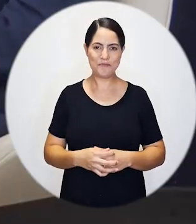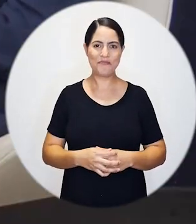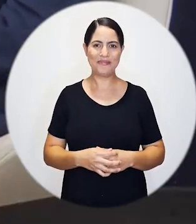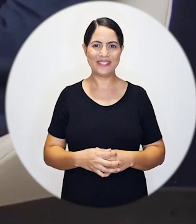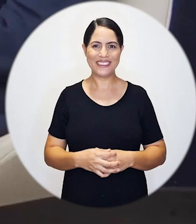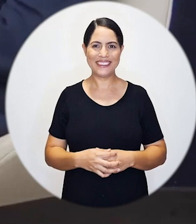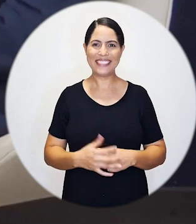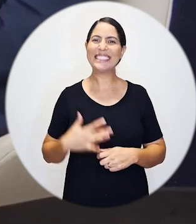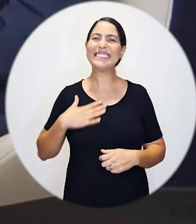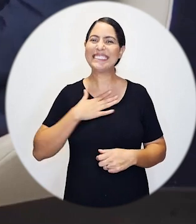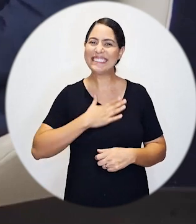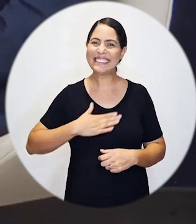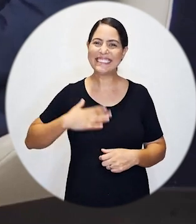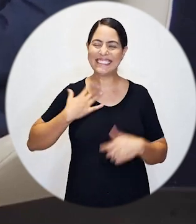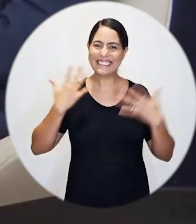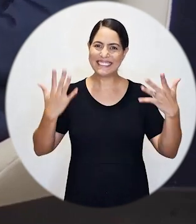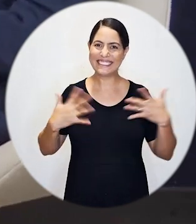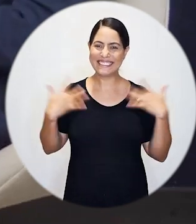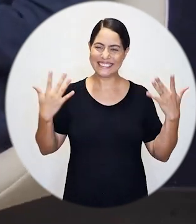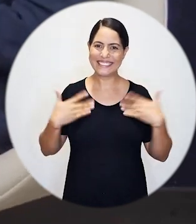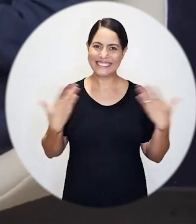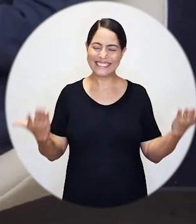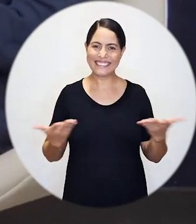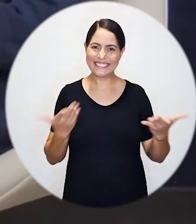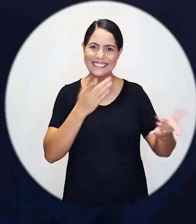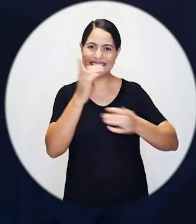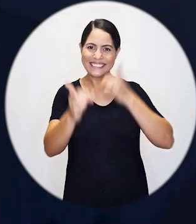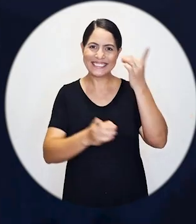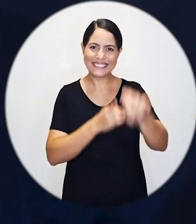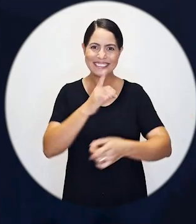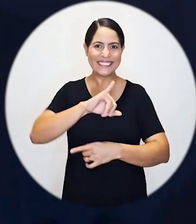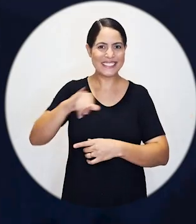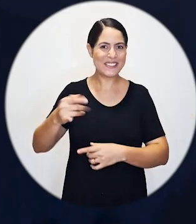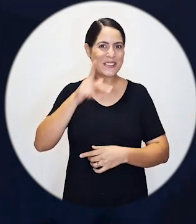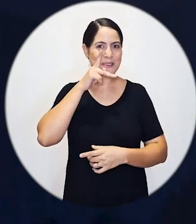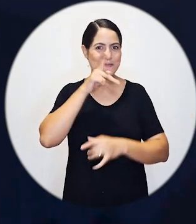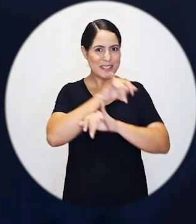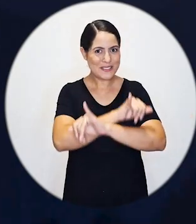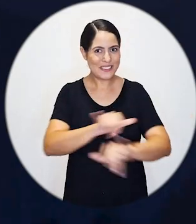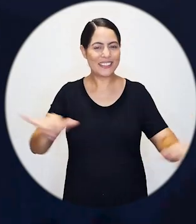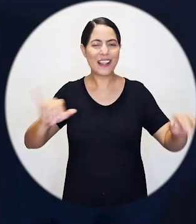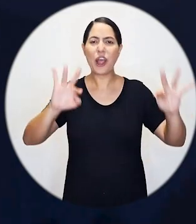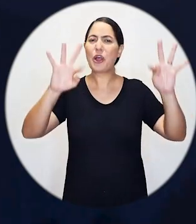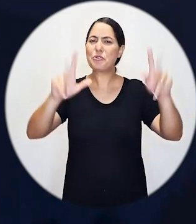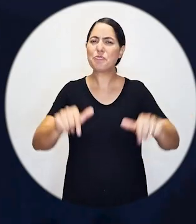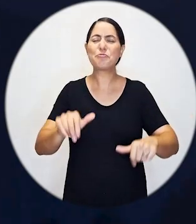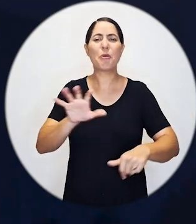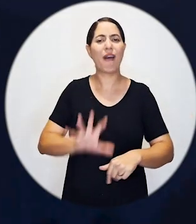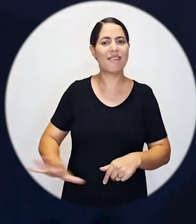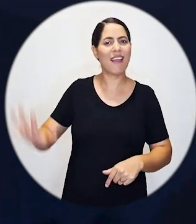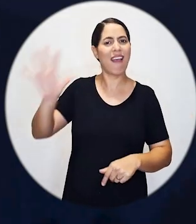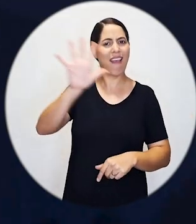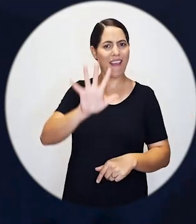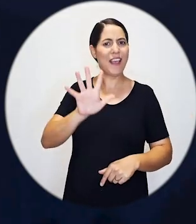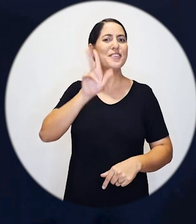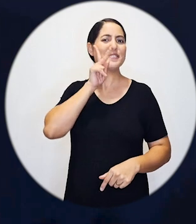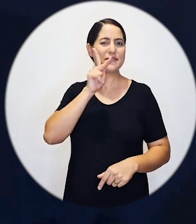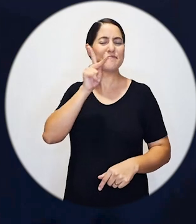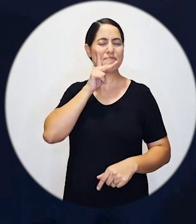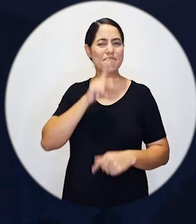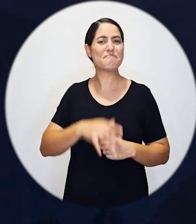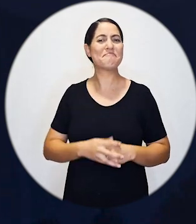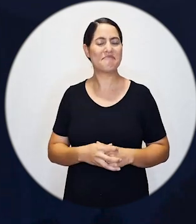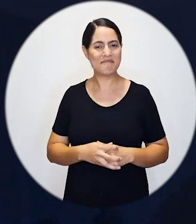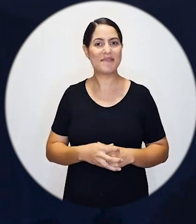com você e estar falando através desse nosso diálogo para toda João Pessoa, para toda a cidade e toda a região,